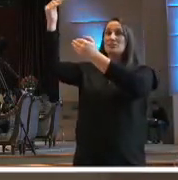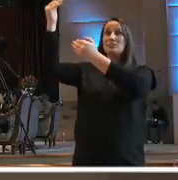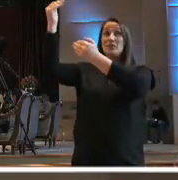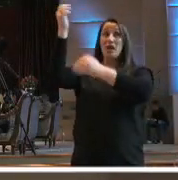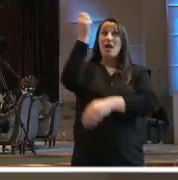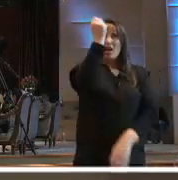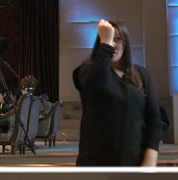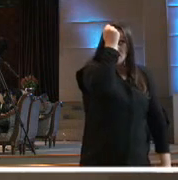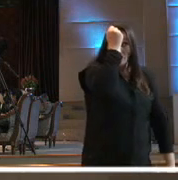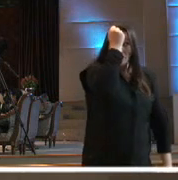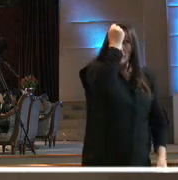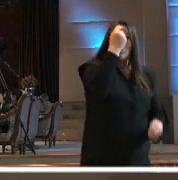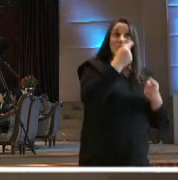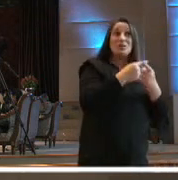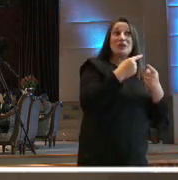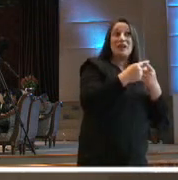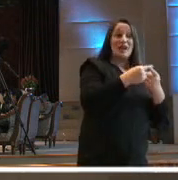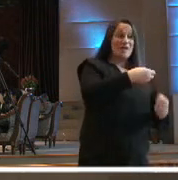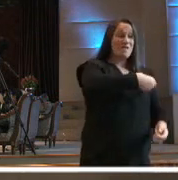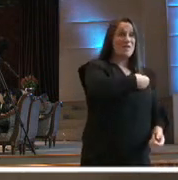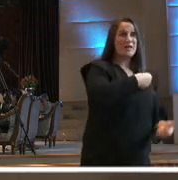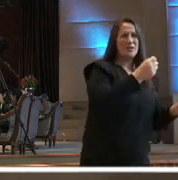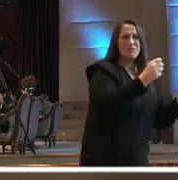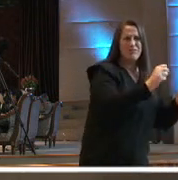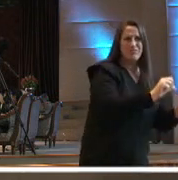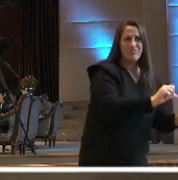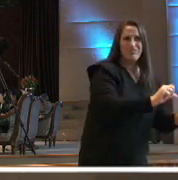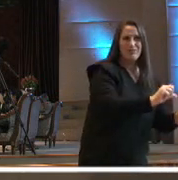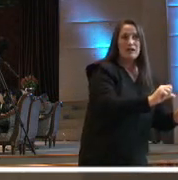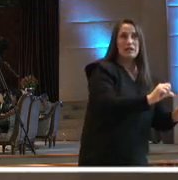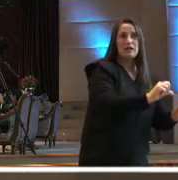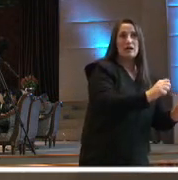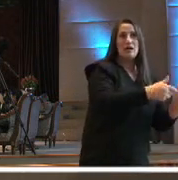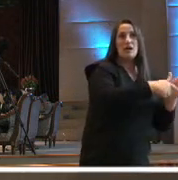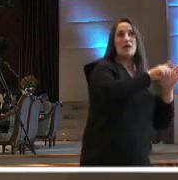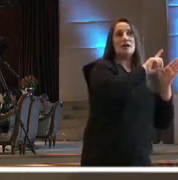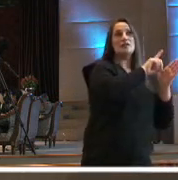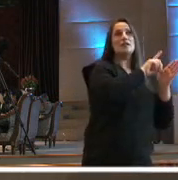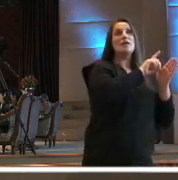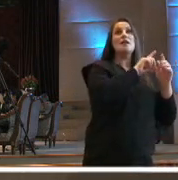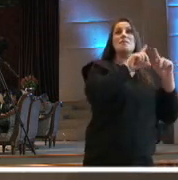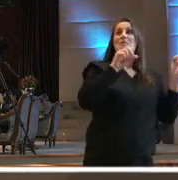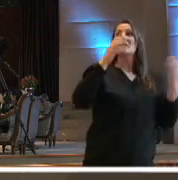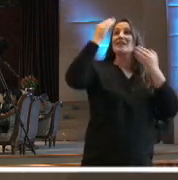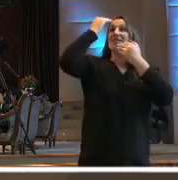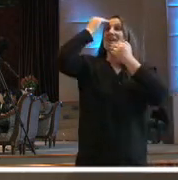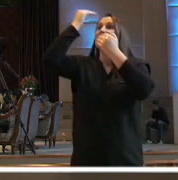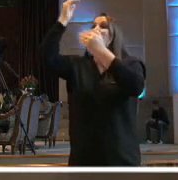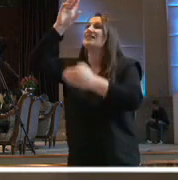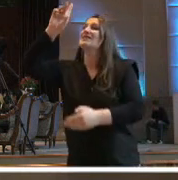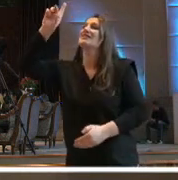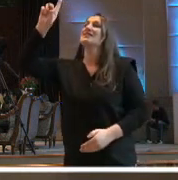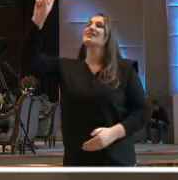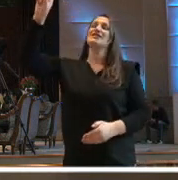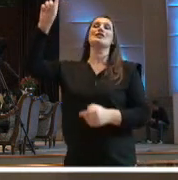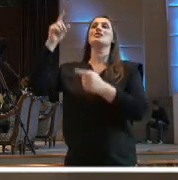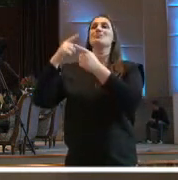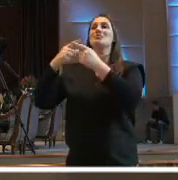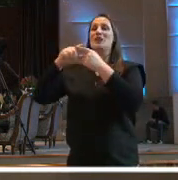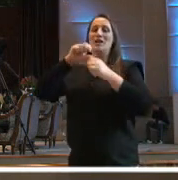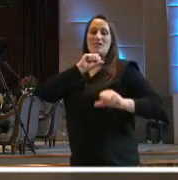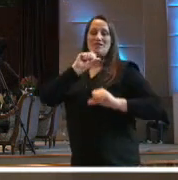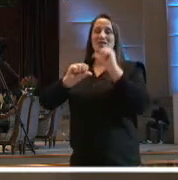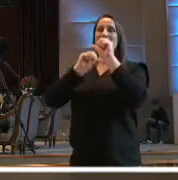Arrependimento pelo estilo de vida e gratidão pela transformação poderosa que o Senhor estava fazendo na vida